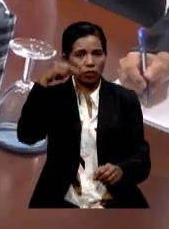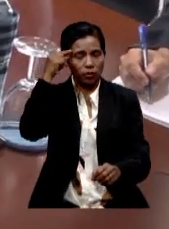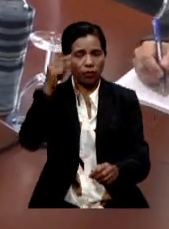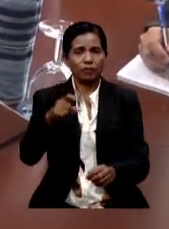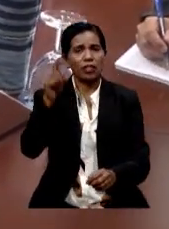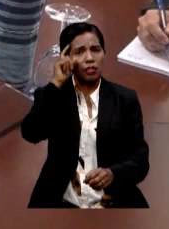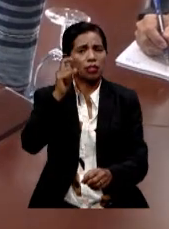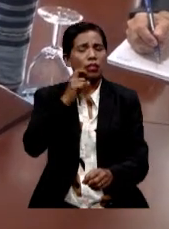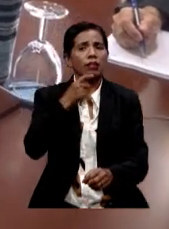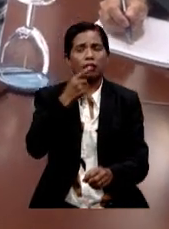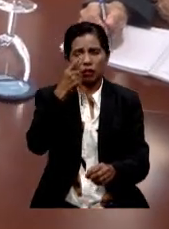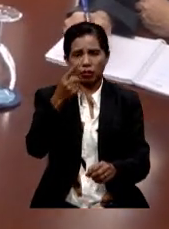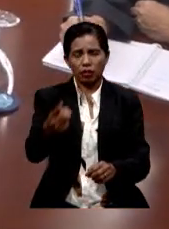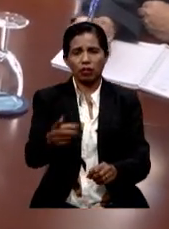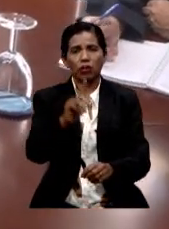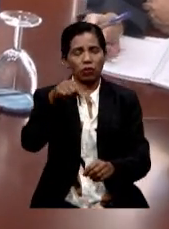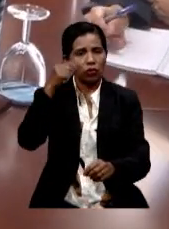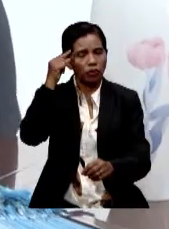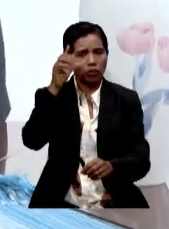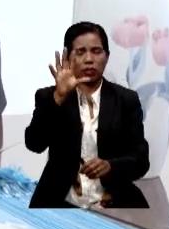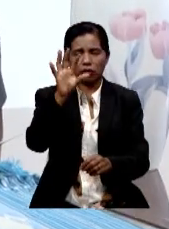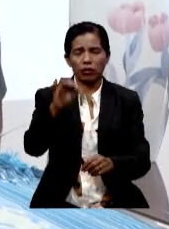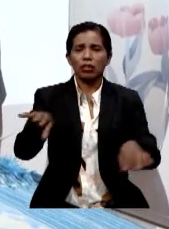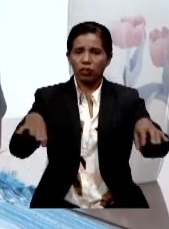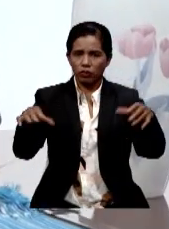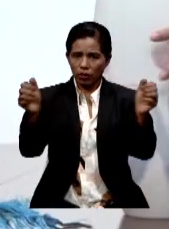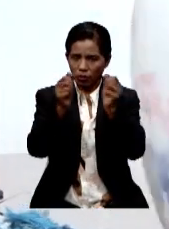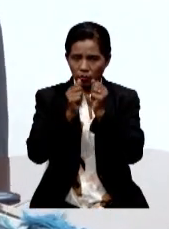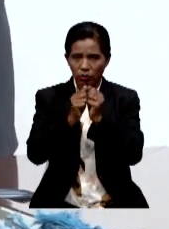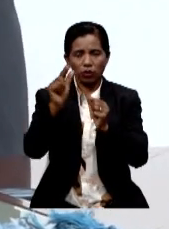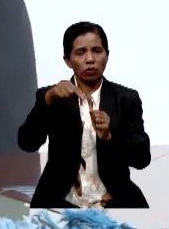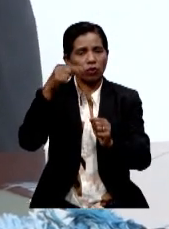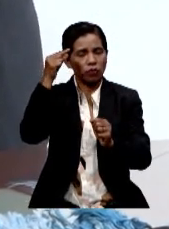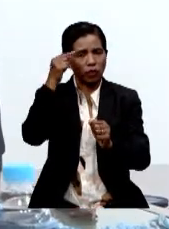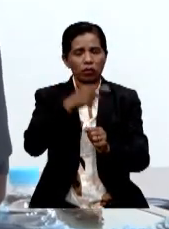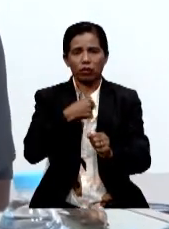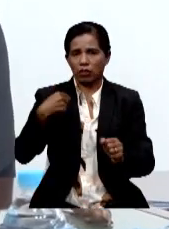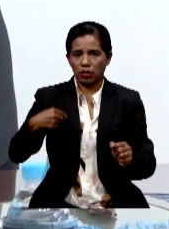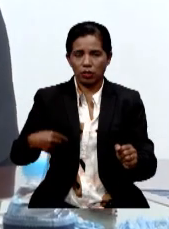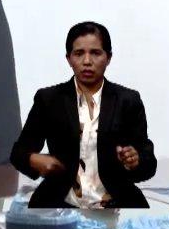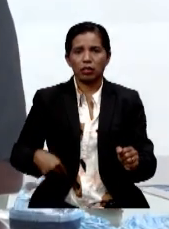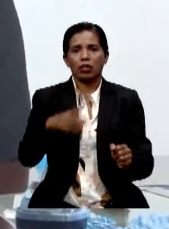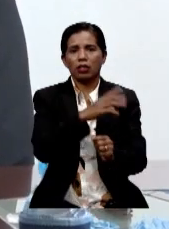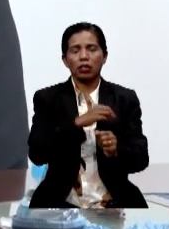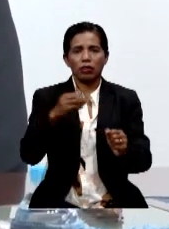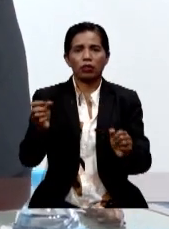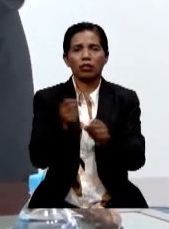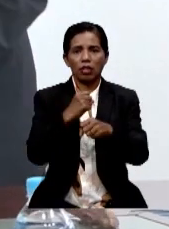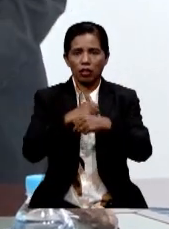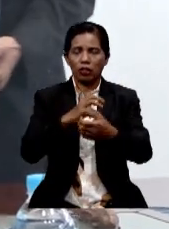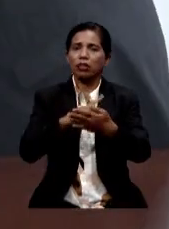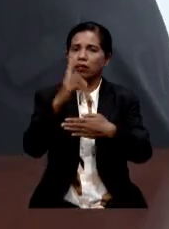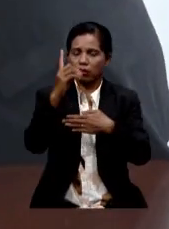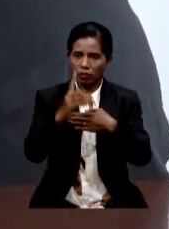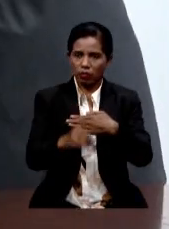Sanana Hateten, durante o mandato governo da CIA, sem serviço remoto com o governador província Hunan China, onde há o